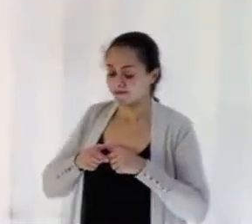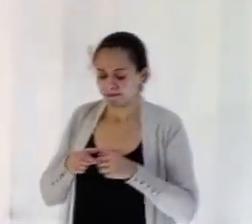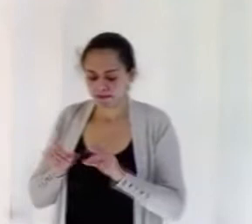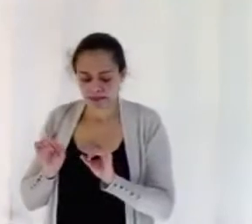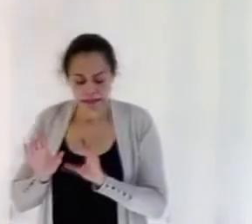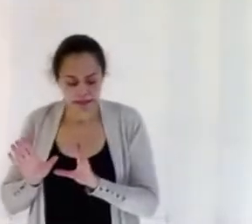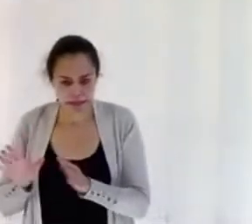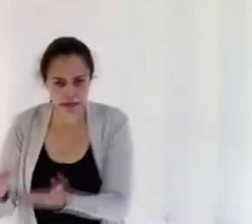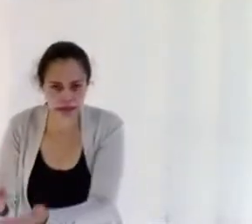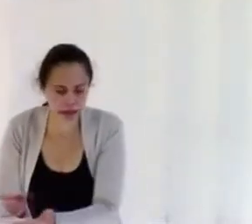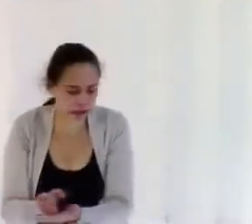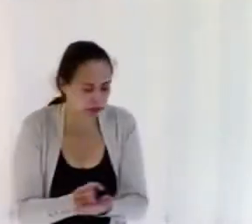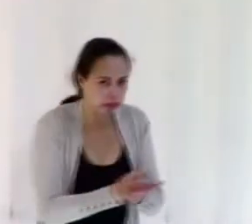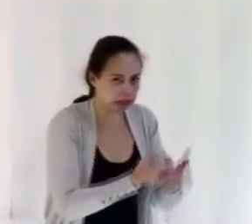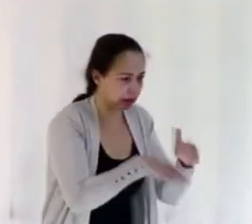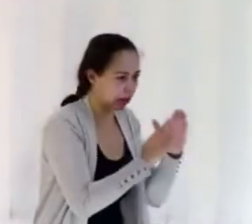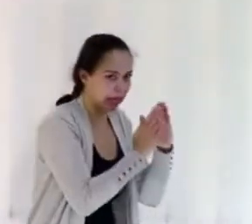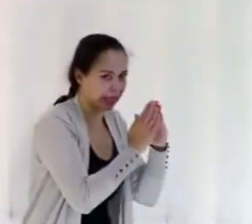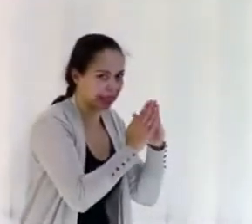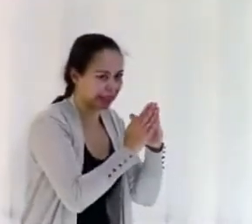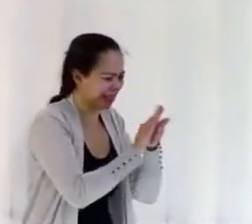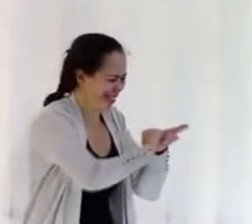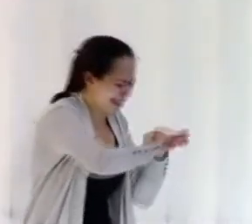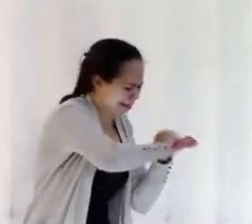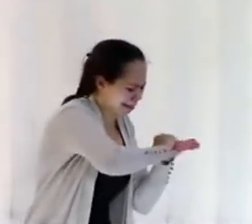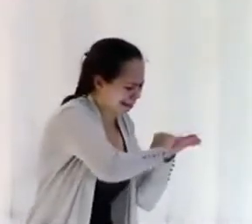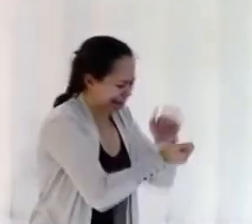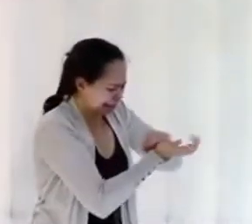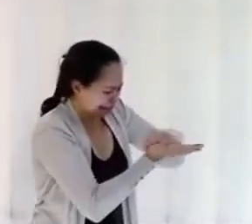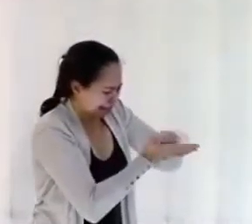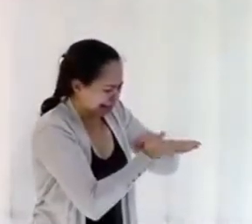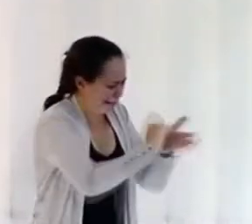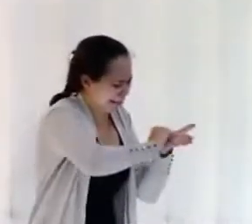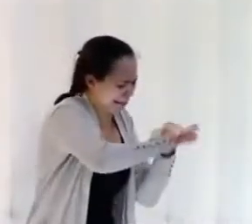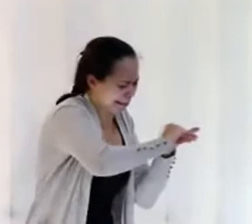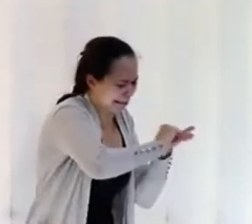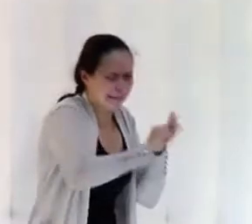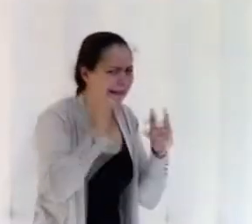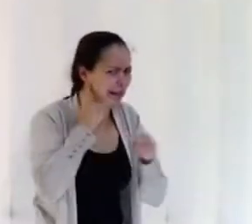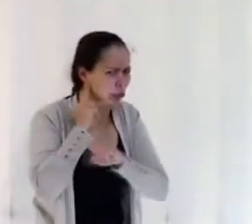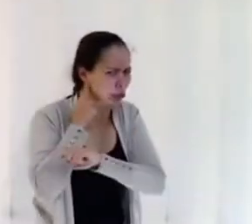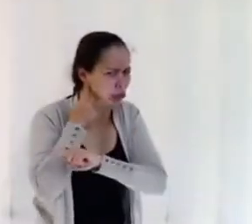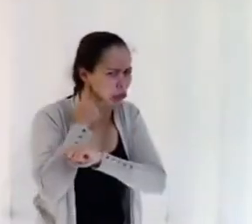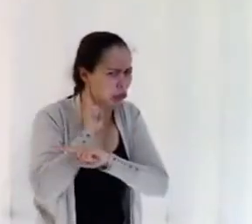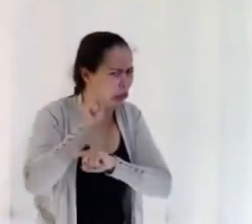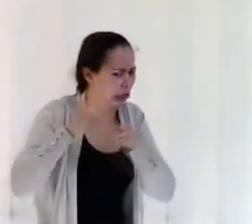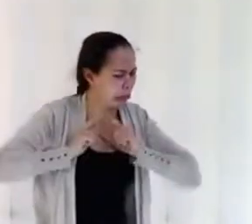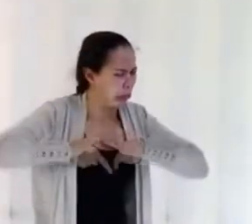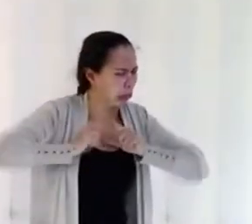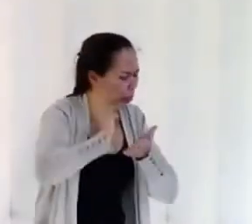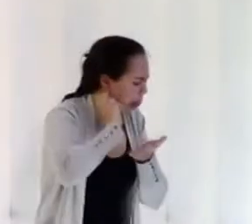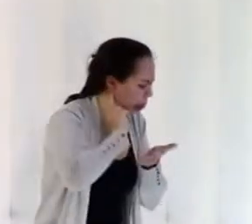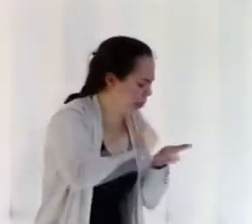para esses como pessoas que contaminavam, e eles precisavam então